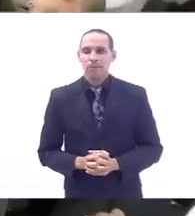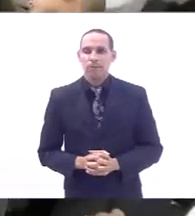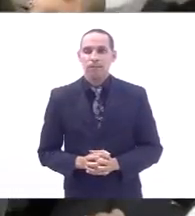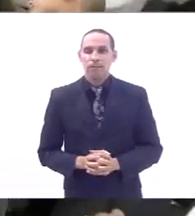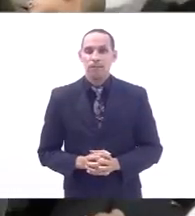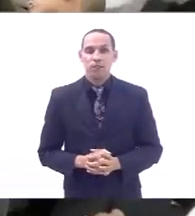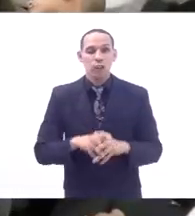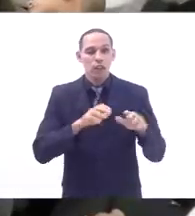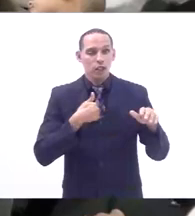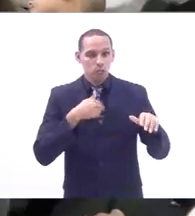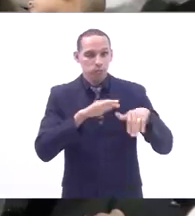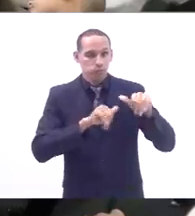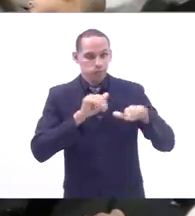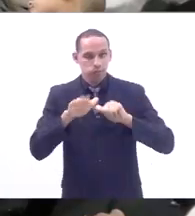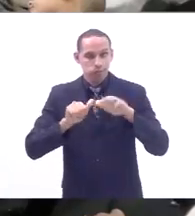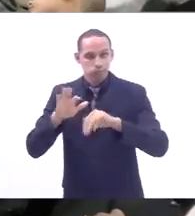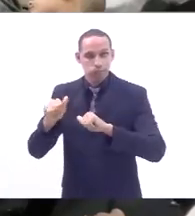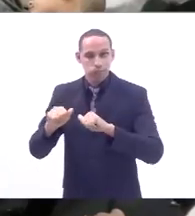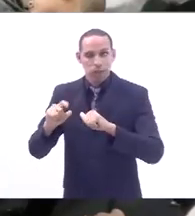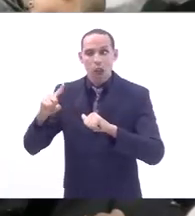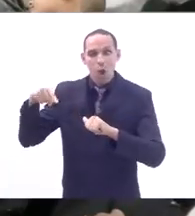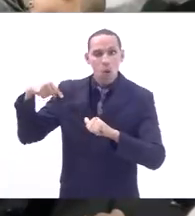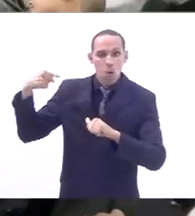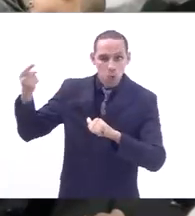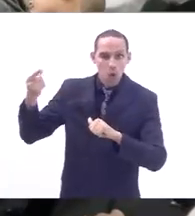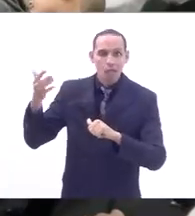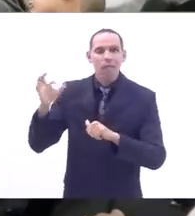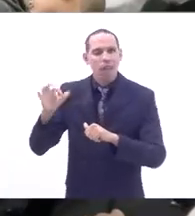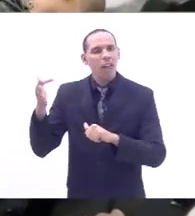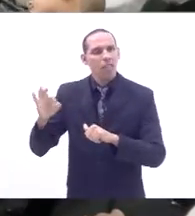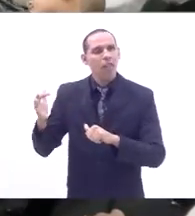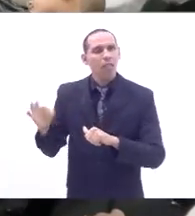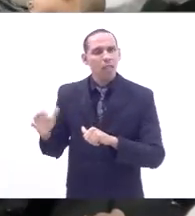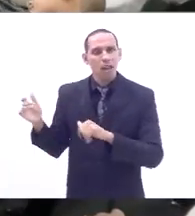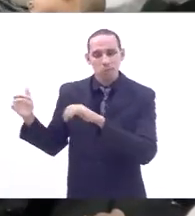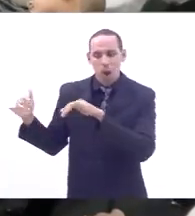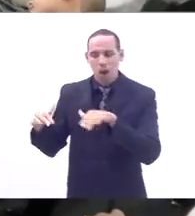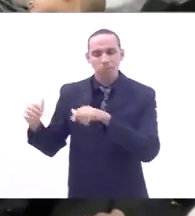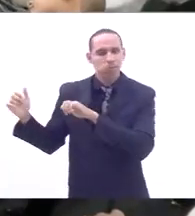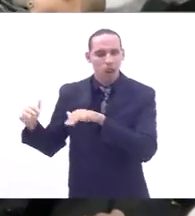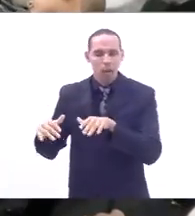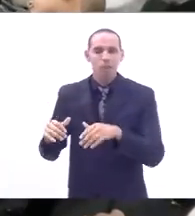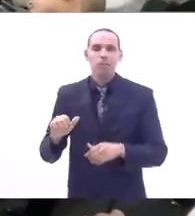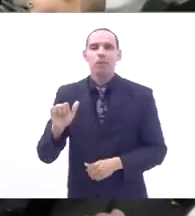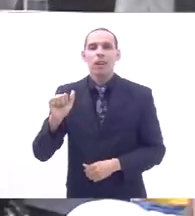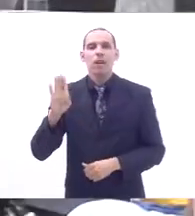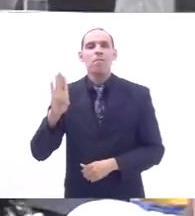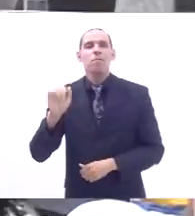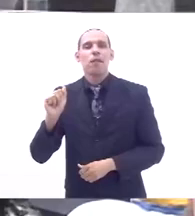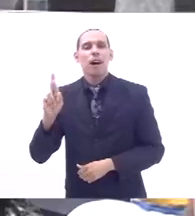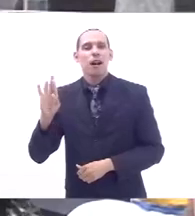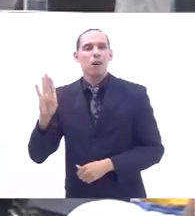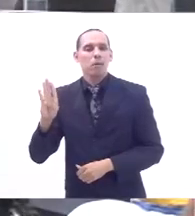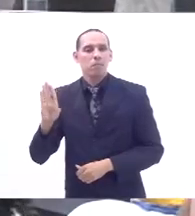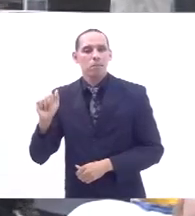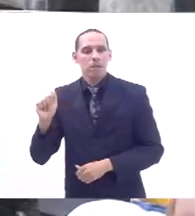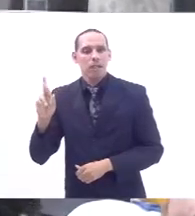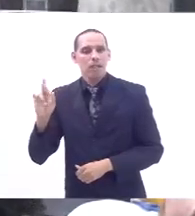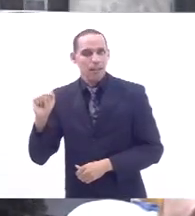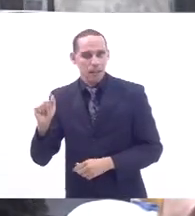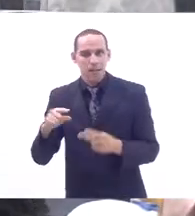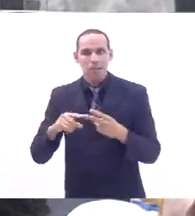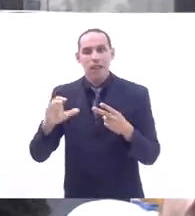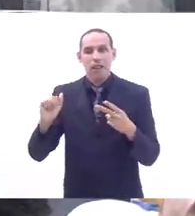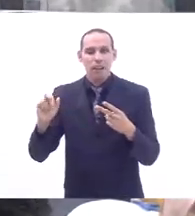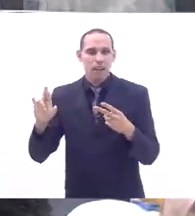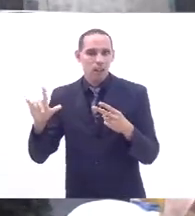Eu vou chamando aqui, porque aí os próximos já podem vir aqui para o lado, tá? É a Bárbara Cecília,